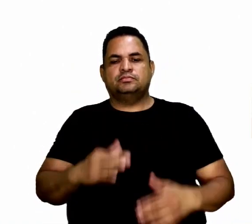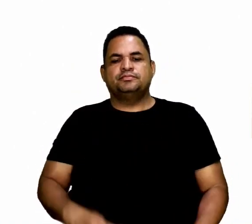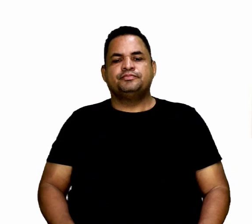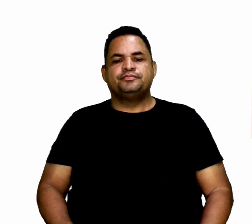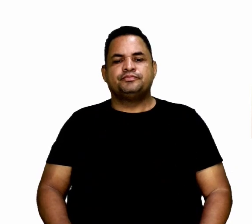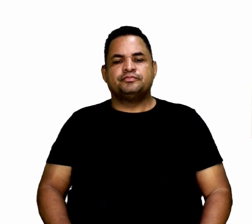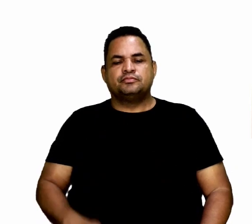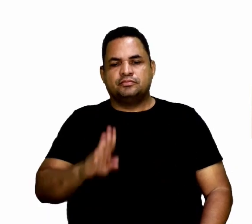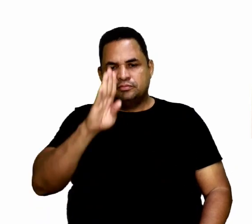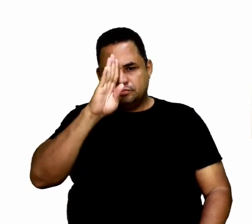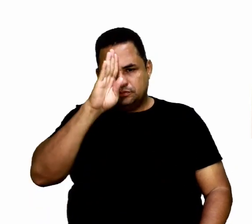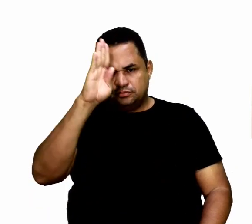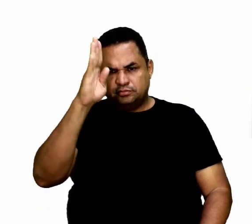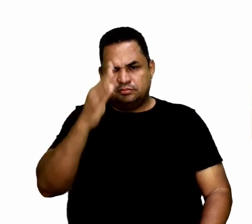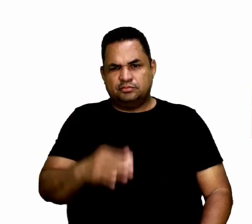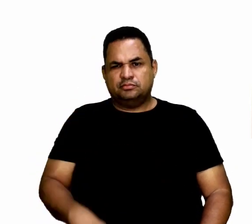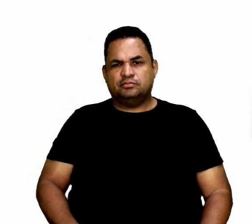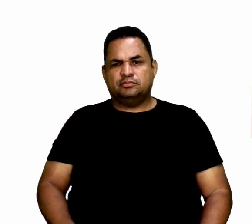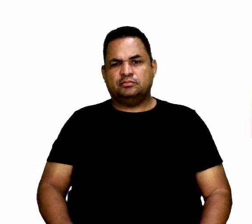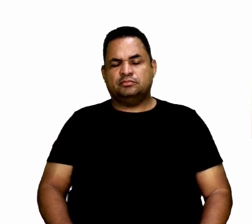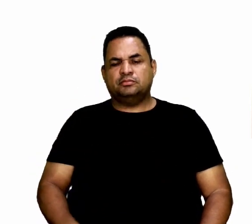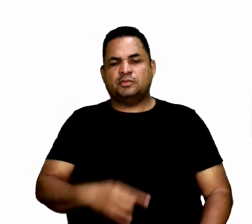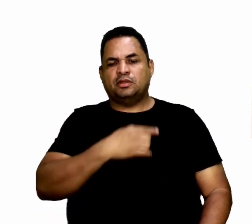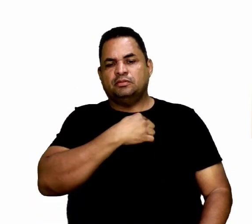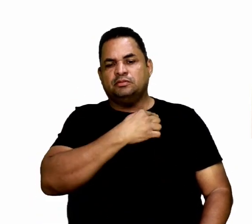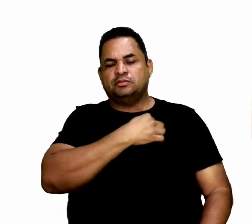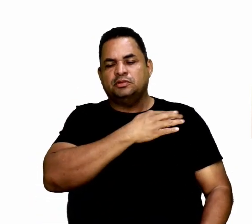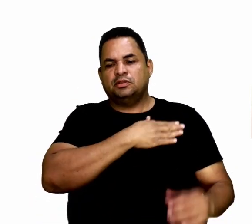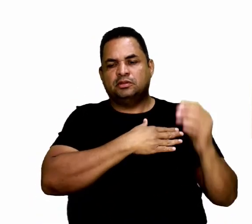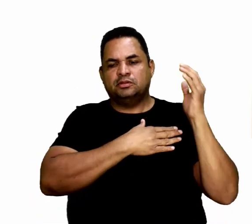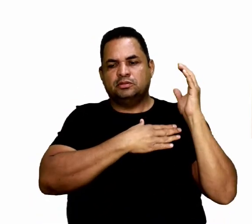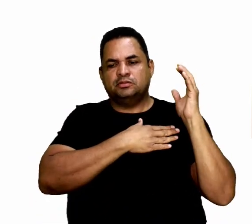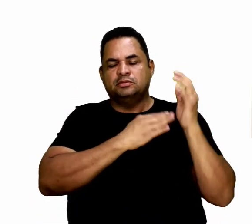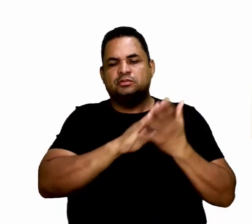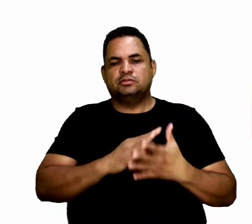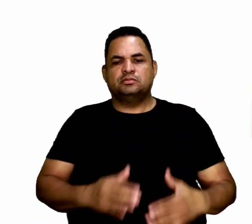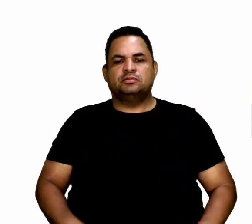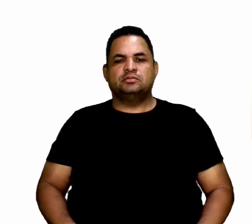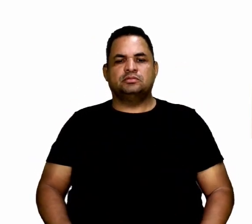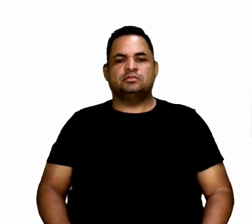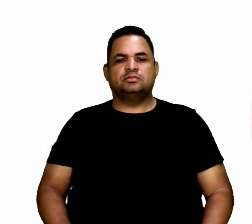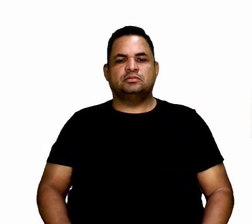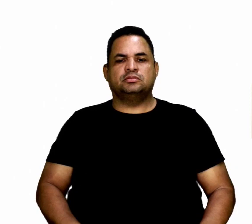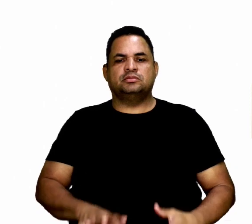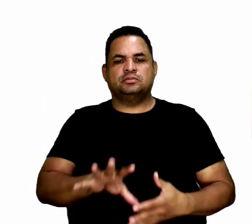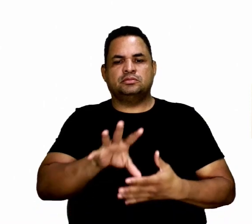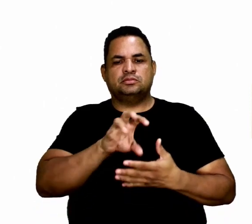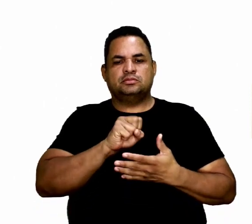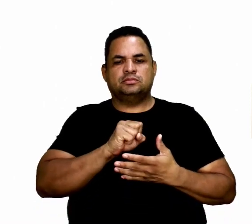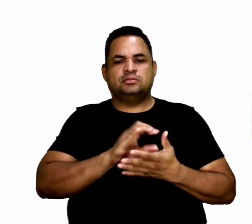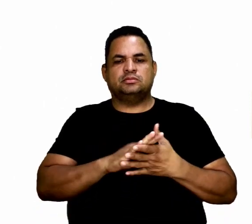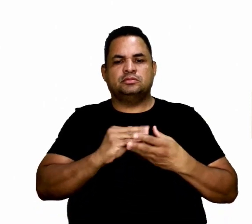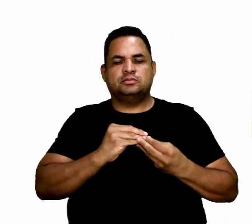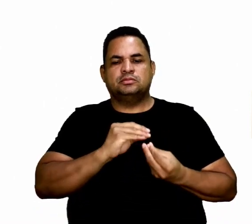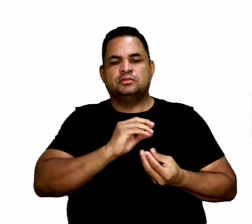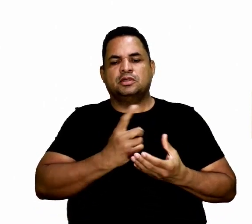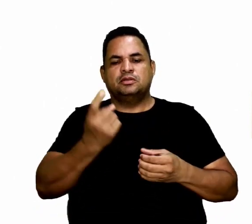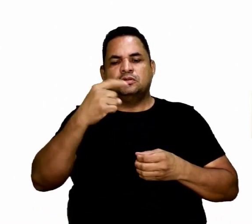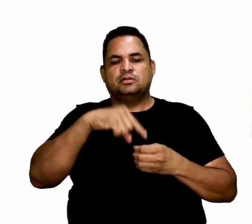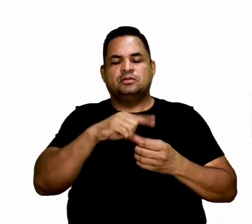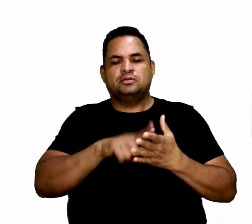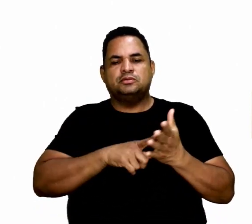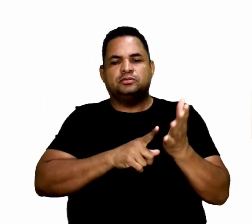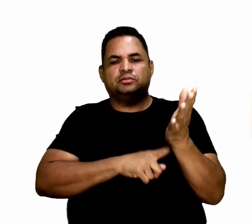linfático principal que vai para o lado esquerdo e um vaso responsável pela captação, digamos assim, ou de devolução do sangue,